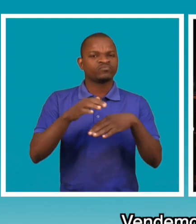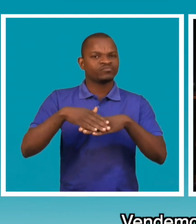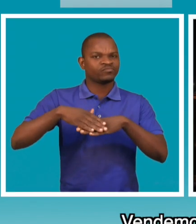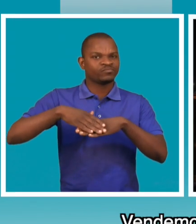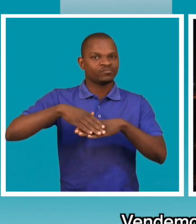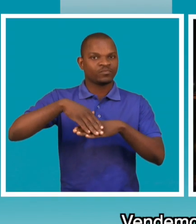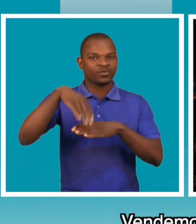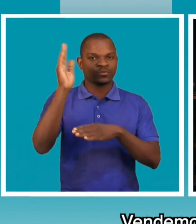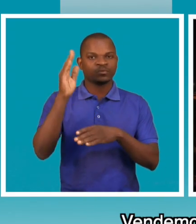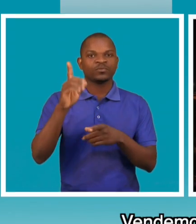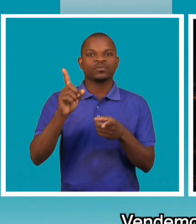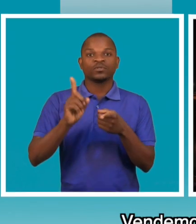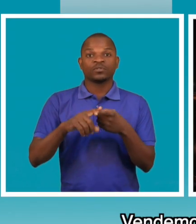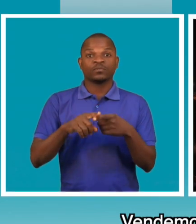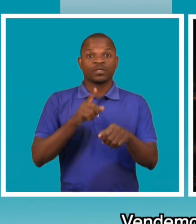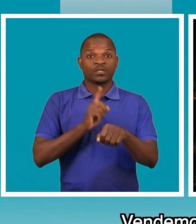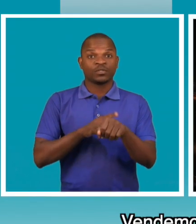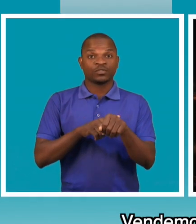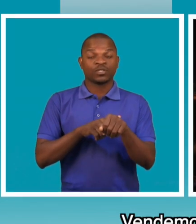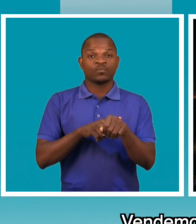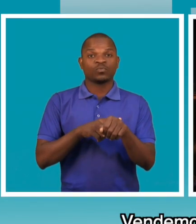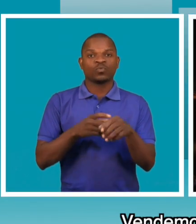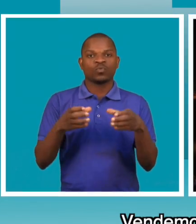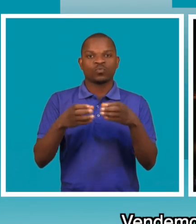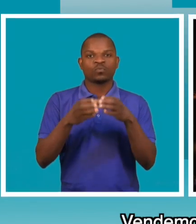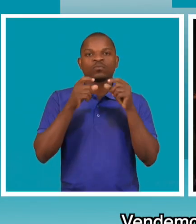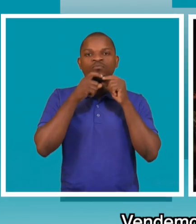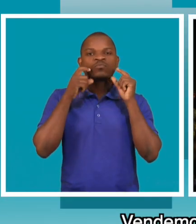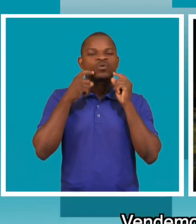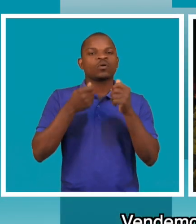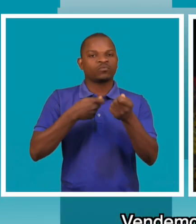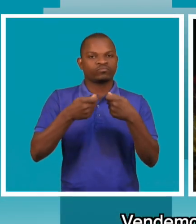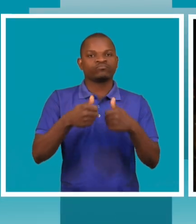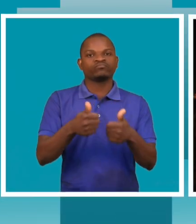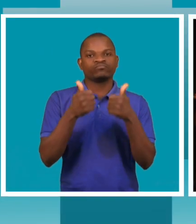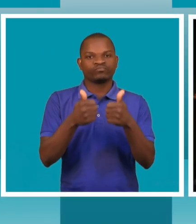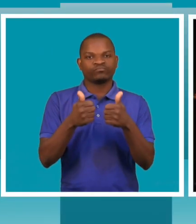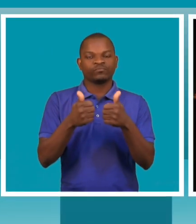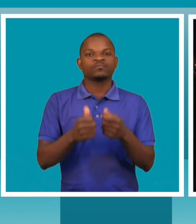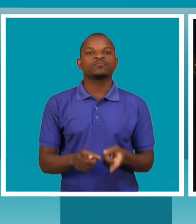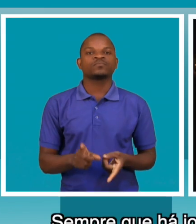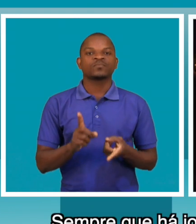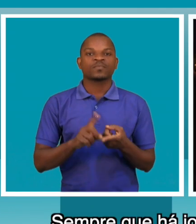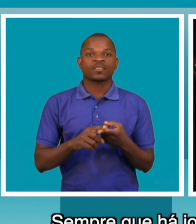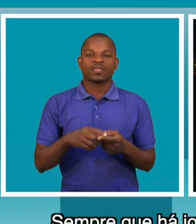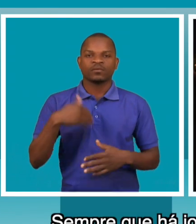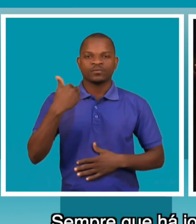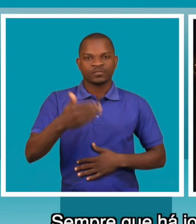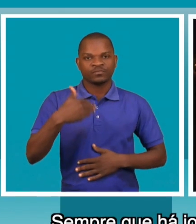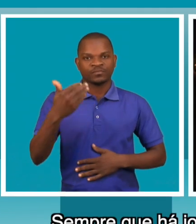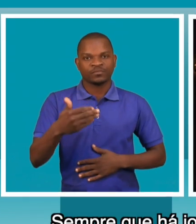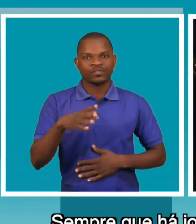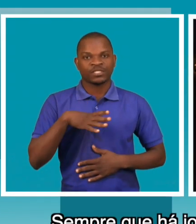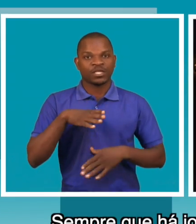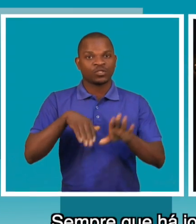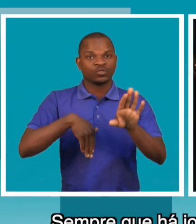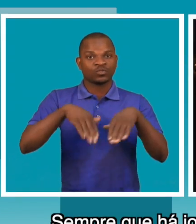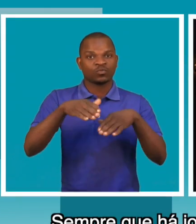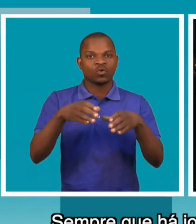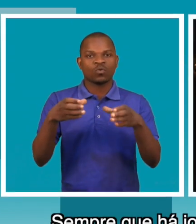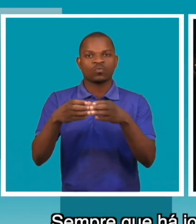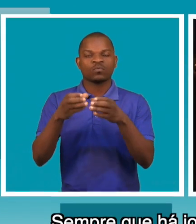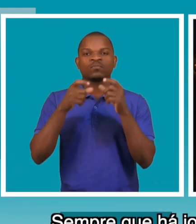Vendemos bem. Nos dias dos jogos da Seleção, vendemos muito bem. Sempre, sempre que há jogos,